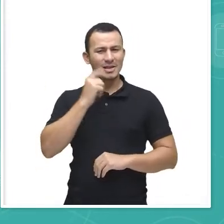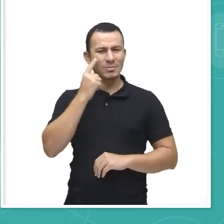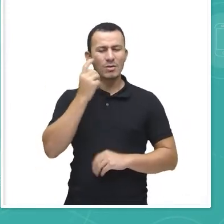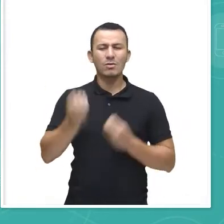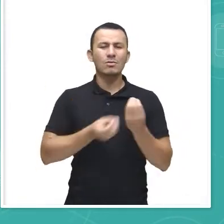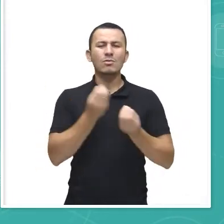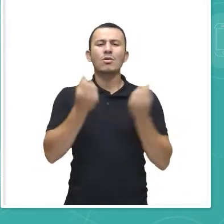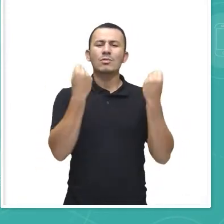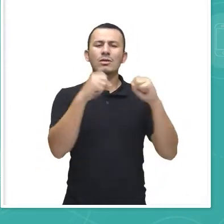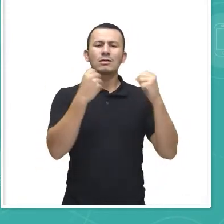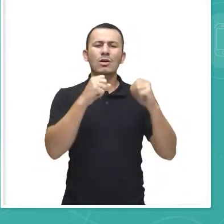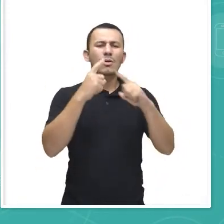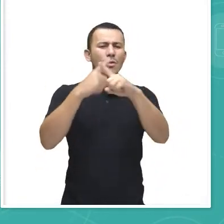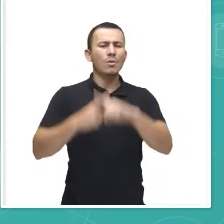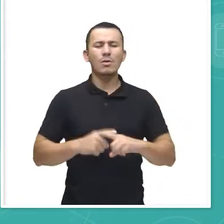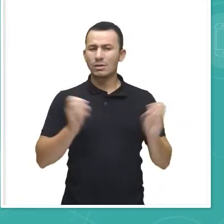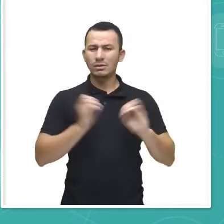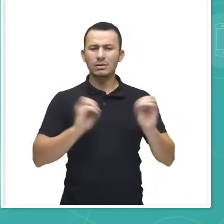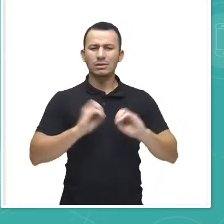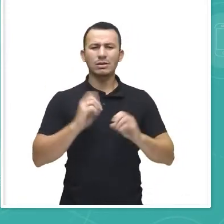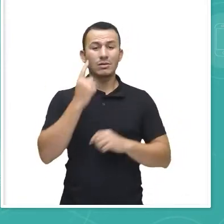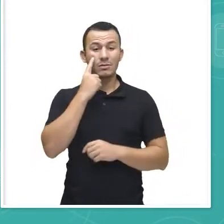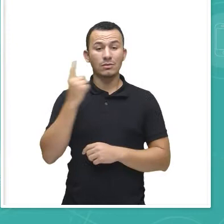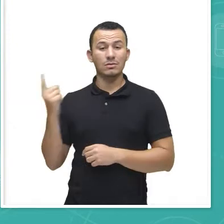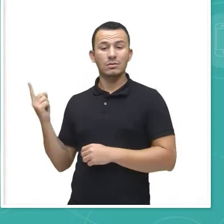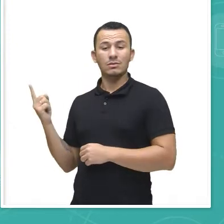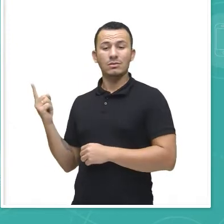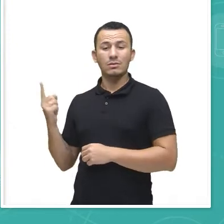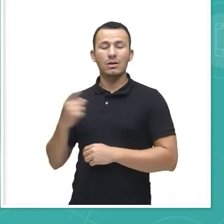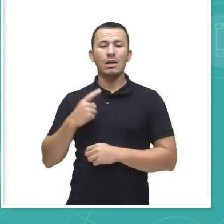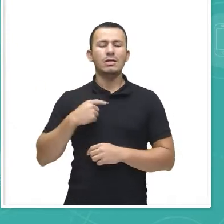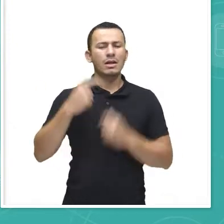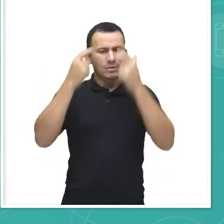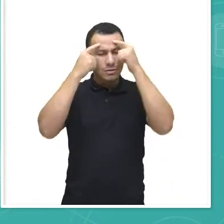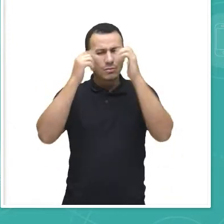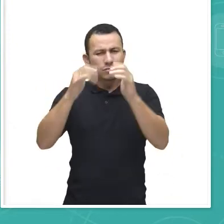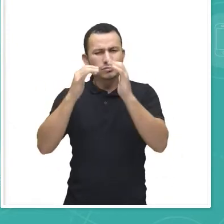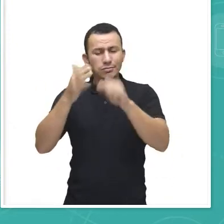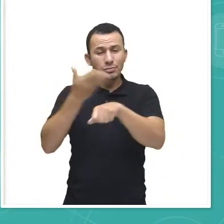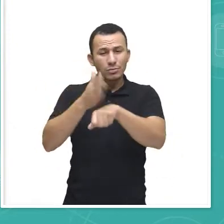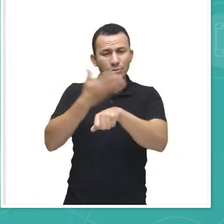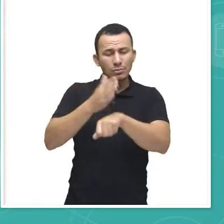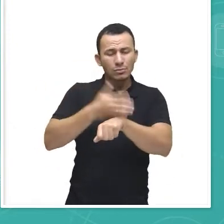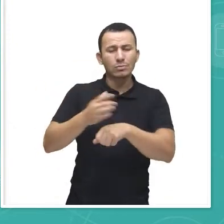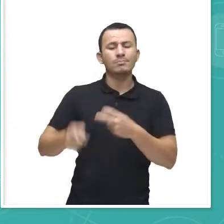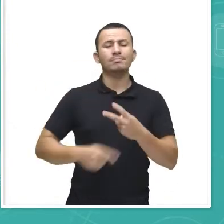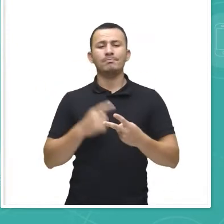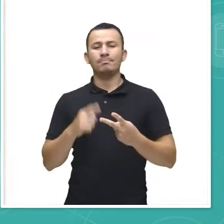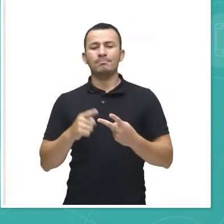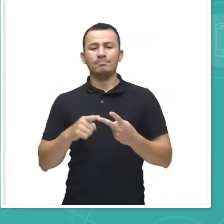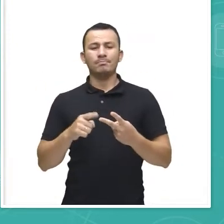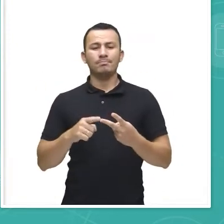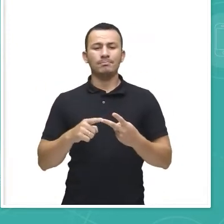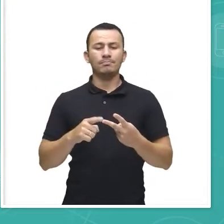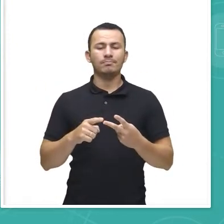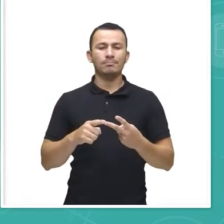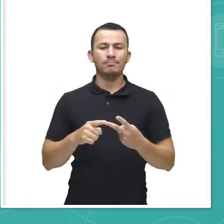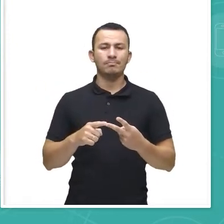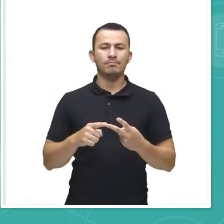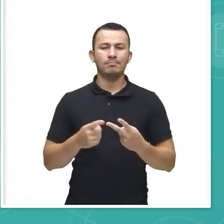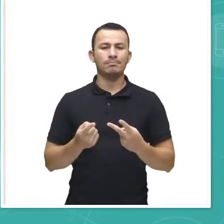né? Ginásticas contorcionistas, ginásticas mentais, ginástica